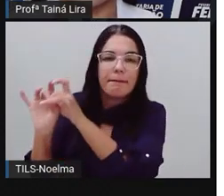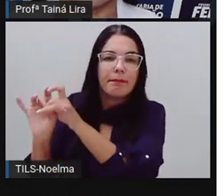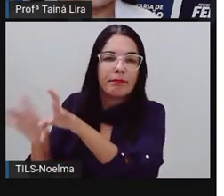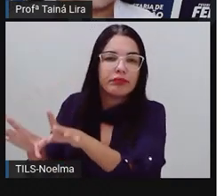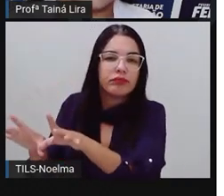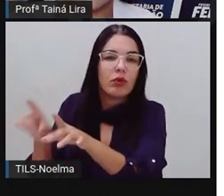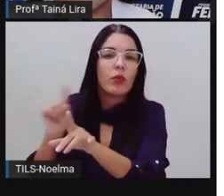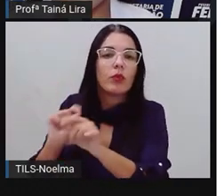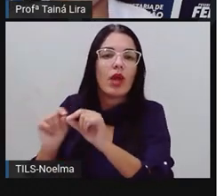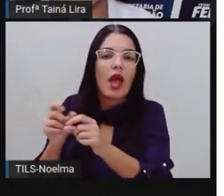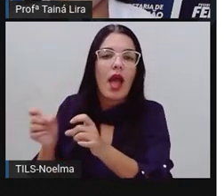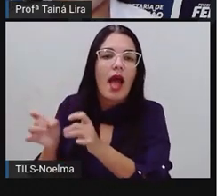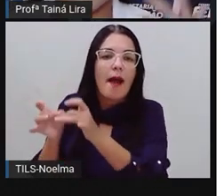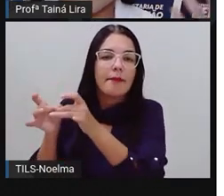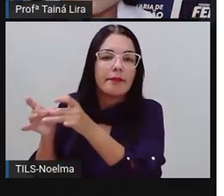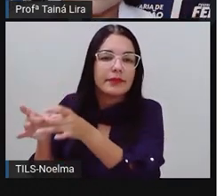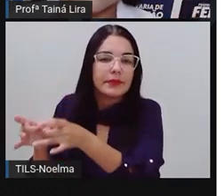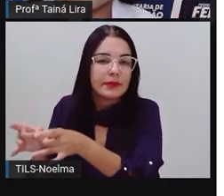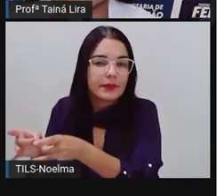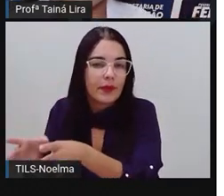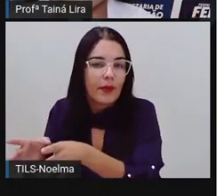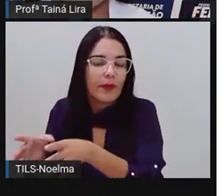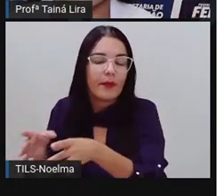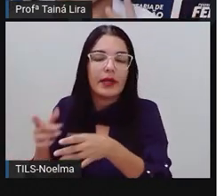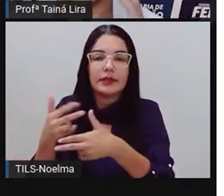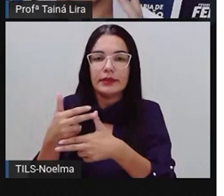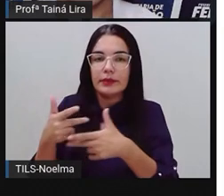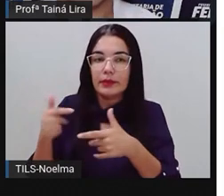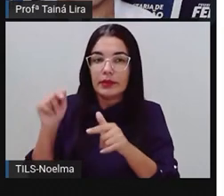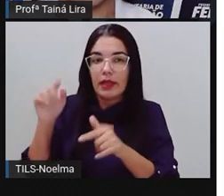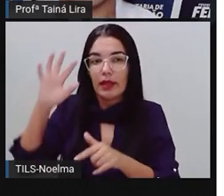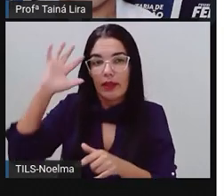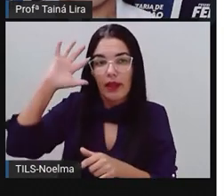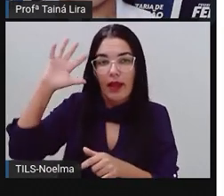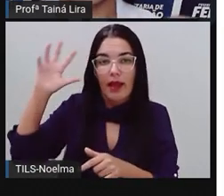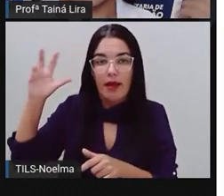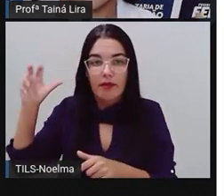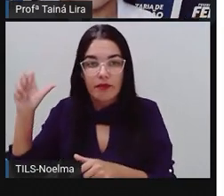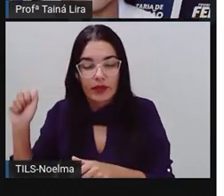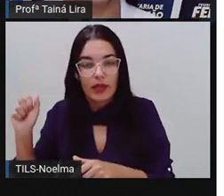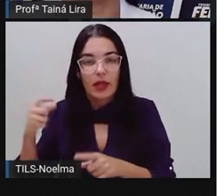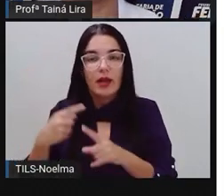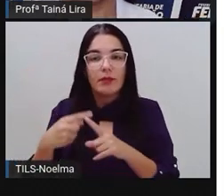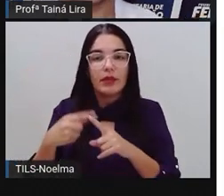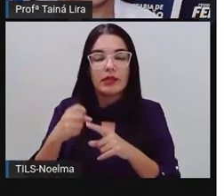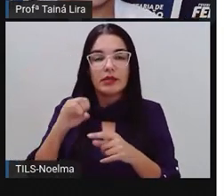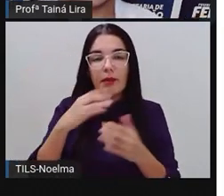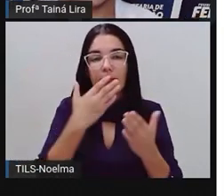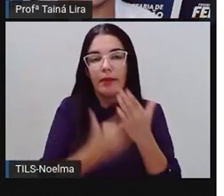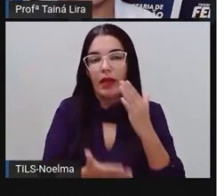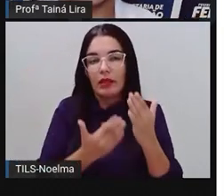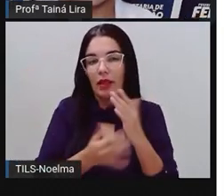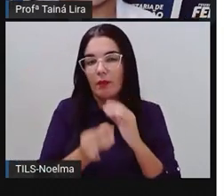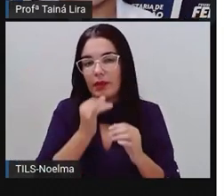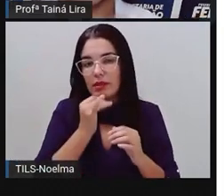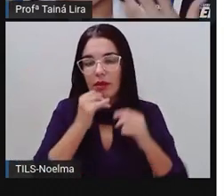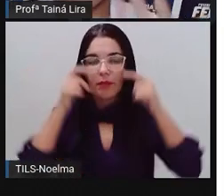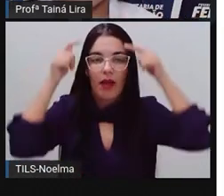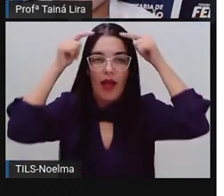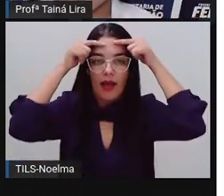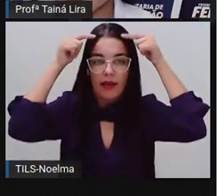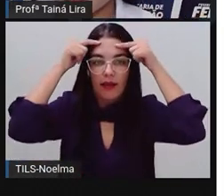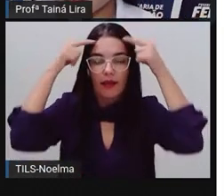né o rei acabou Quem era rei quem era a rainha que era princesa acabou aí perdendo né é o